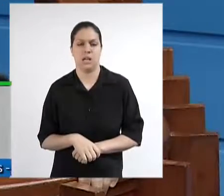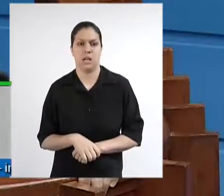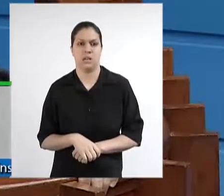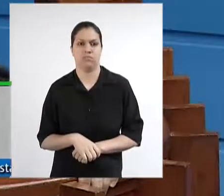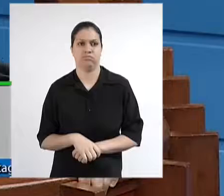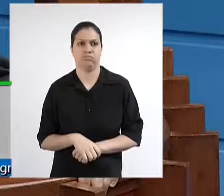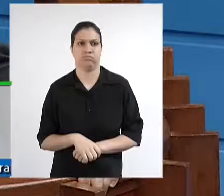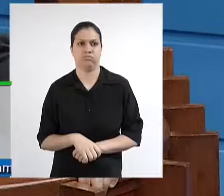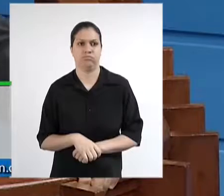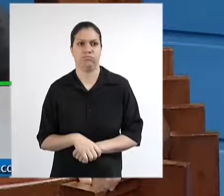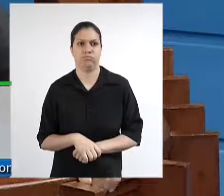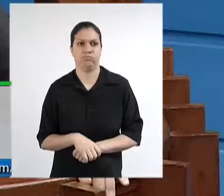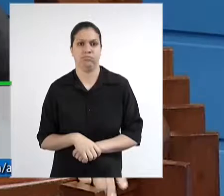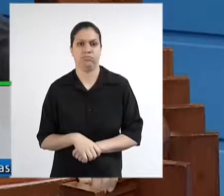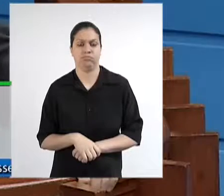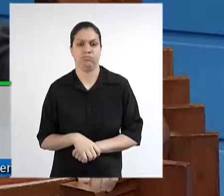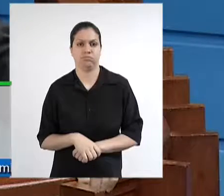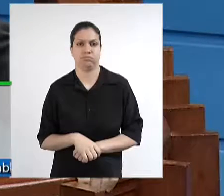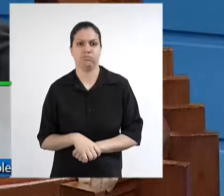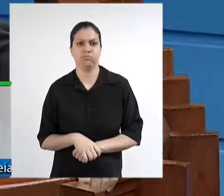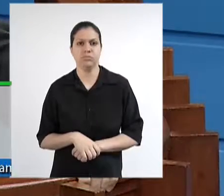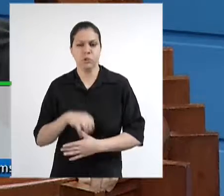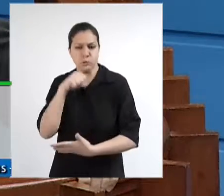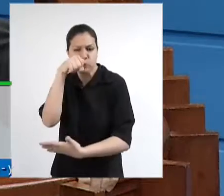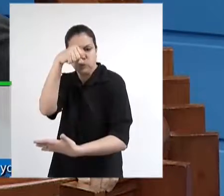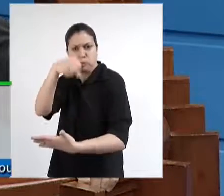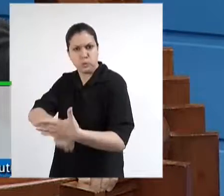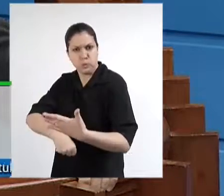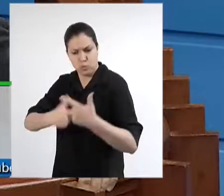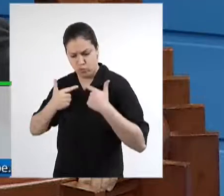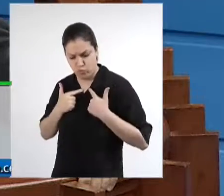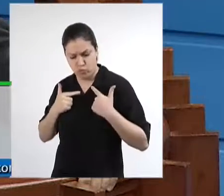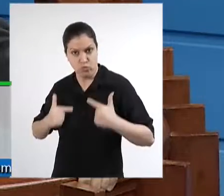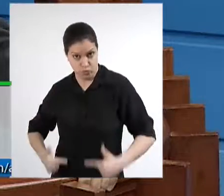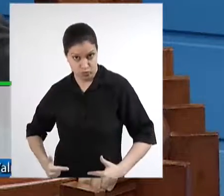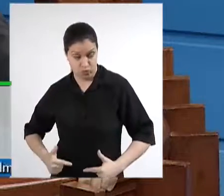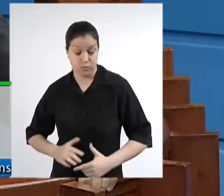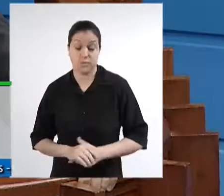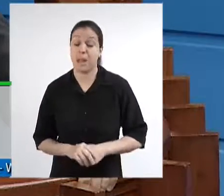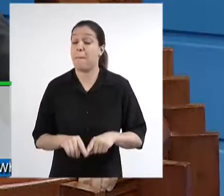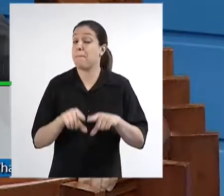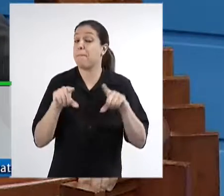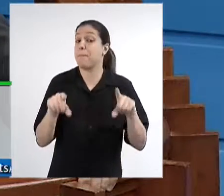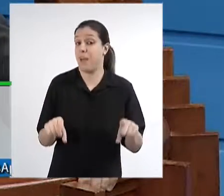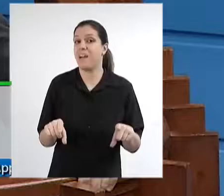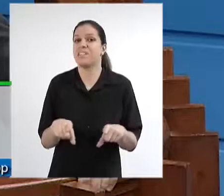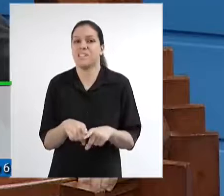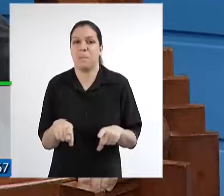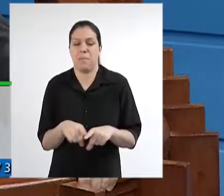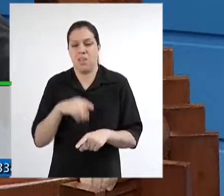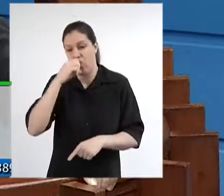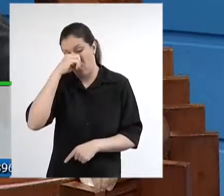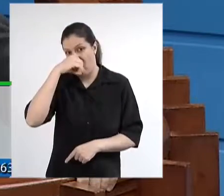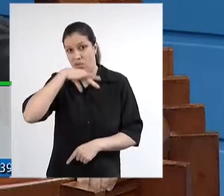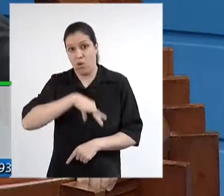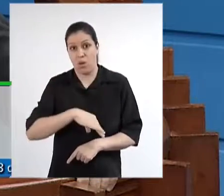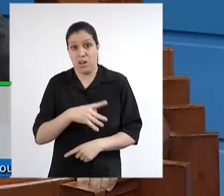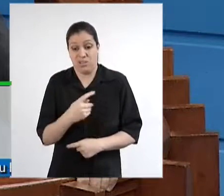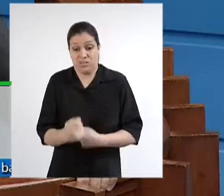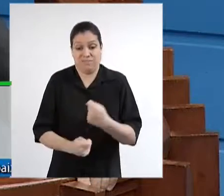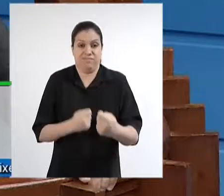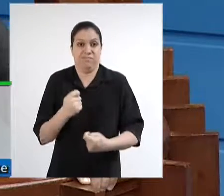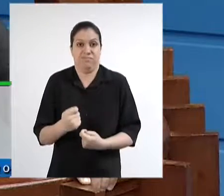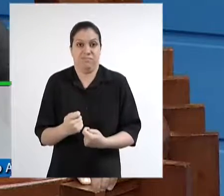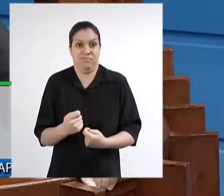sentido de ter alguma agressão física, mas é a violência também